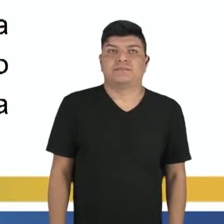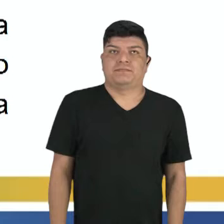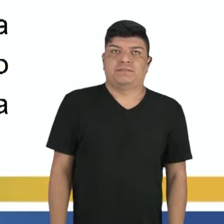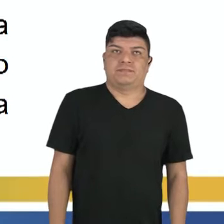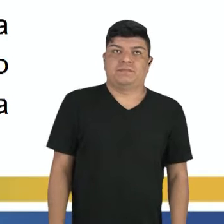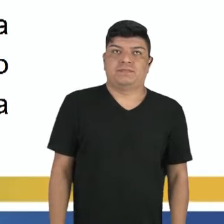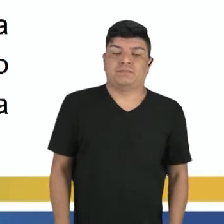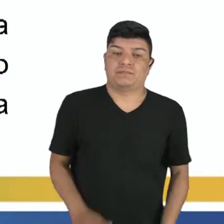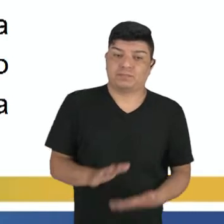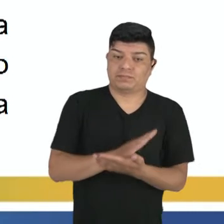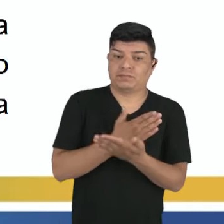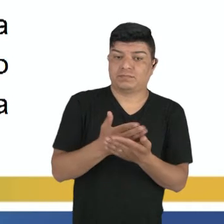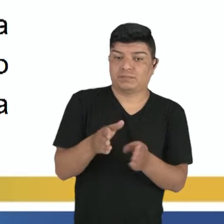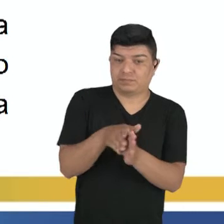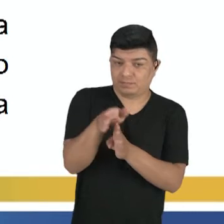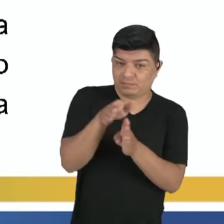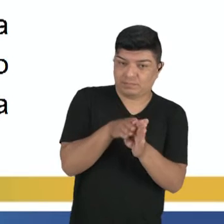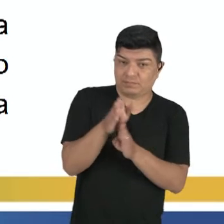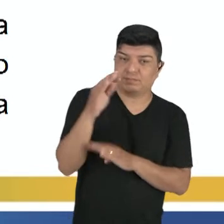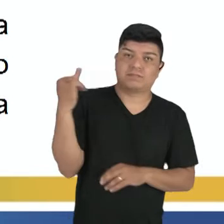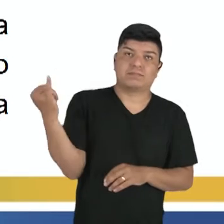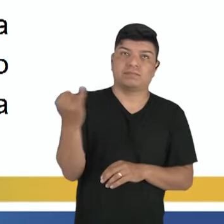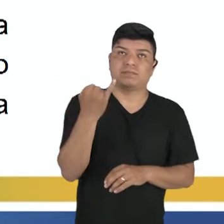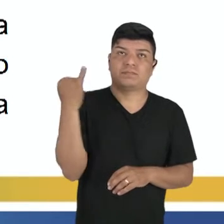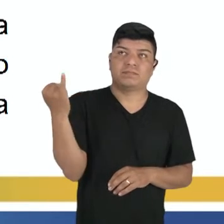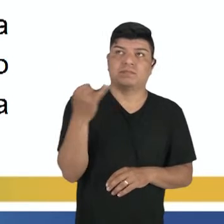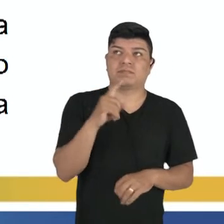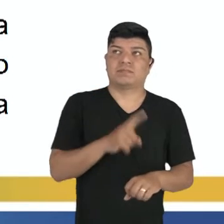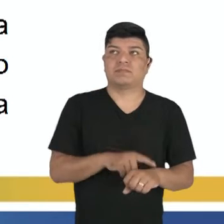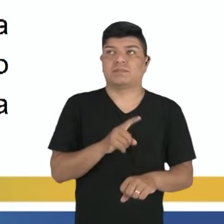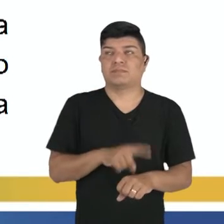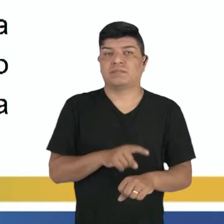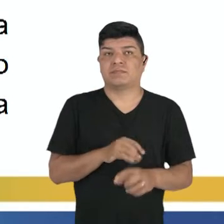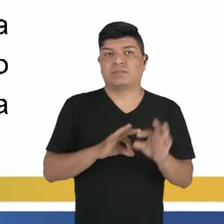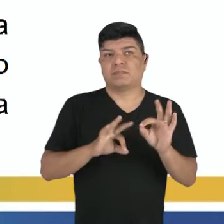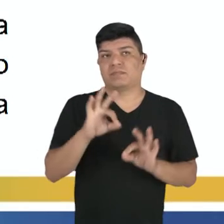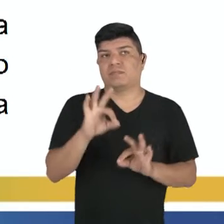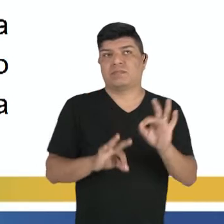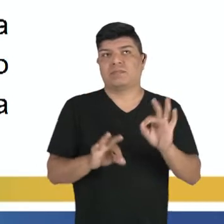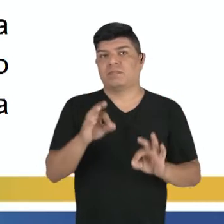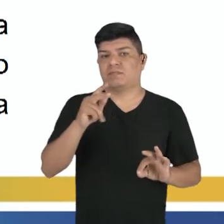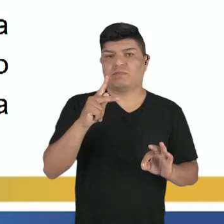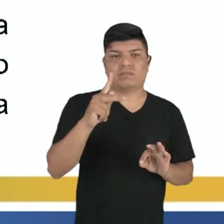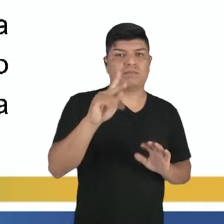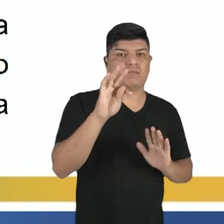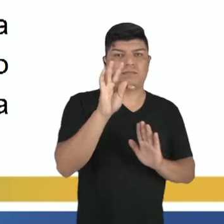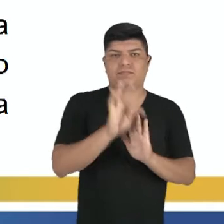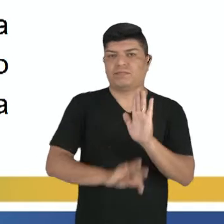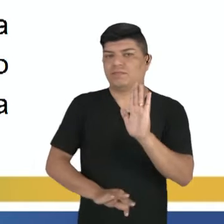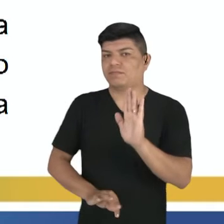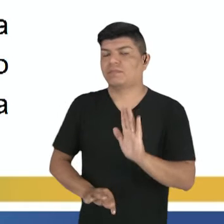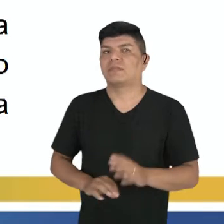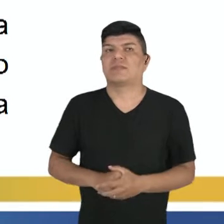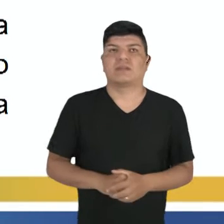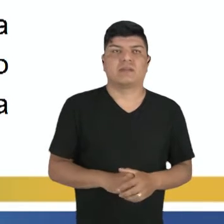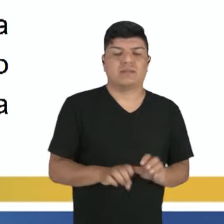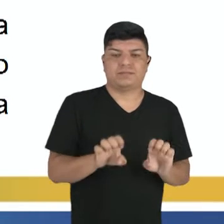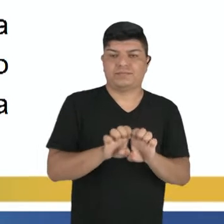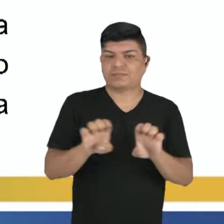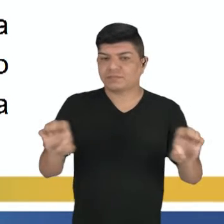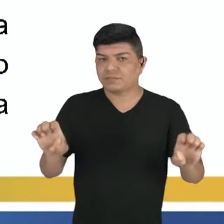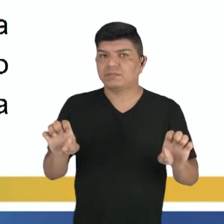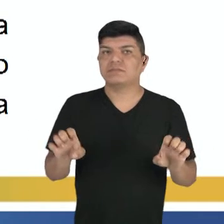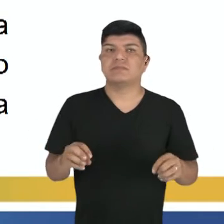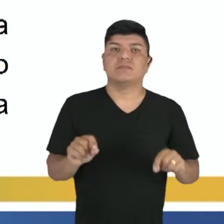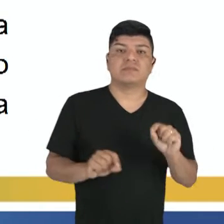Algumas recomendações importantes na construção do seu texto. Nós falamos da estrutura,